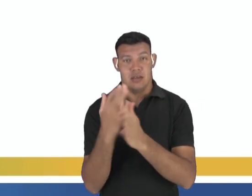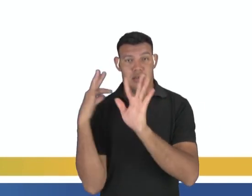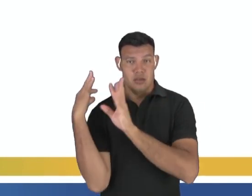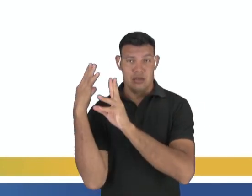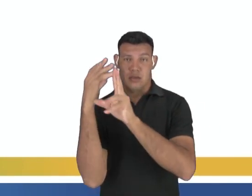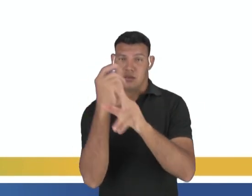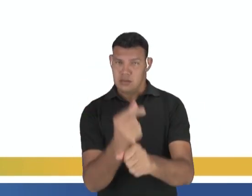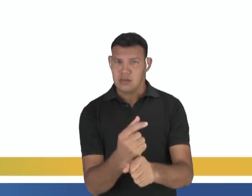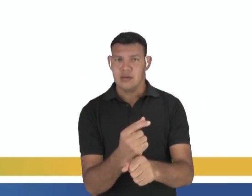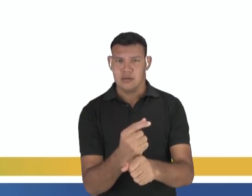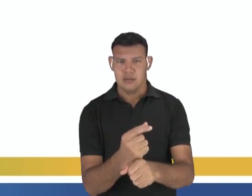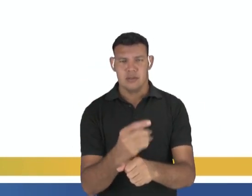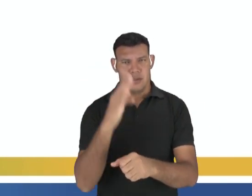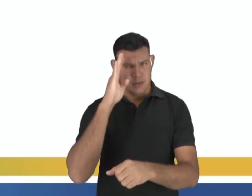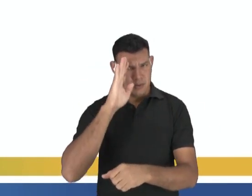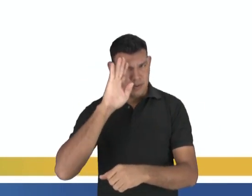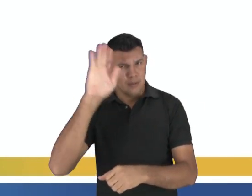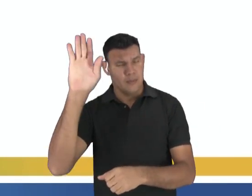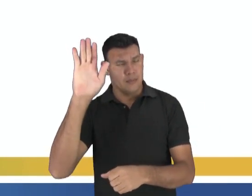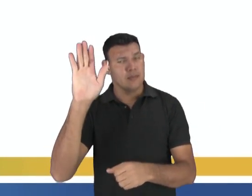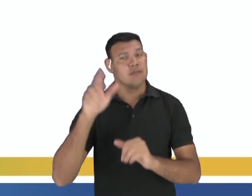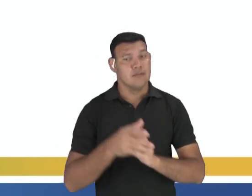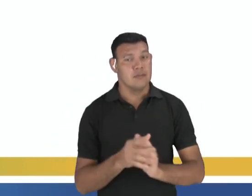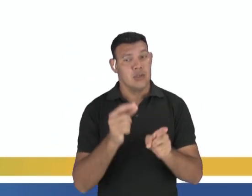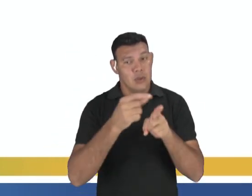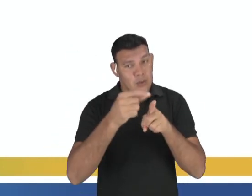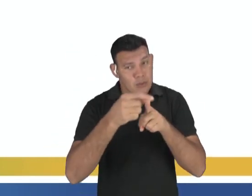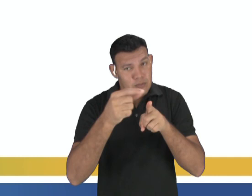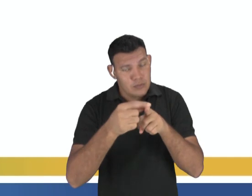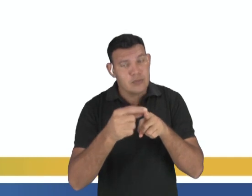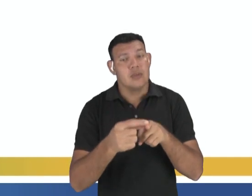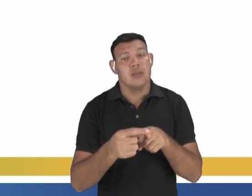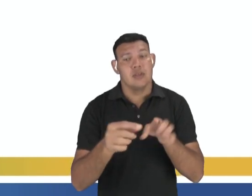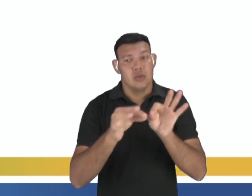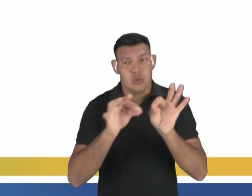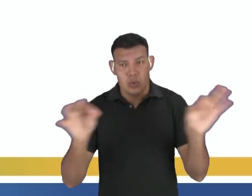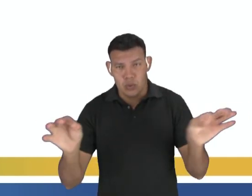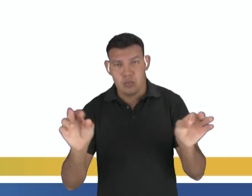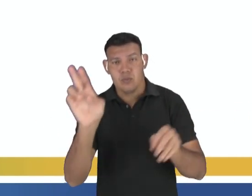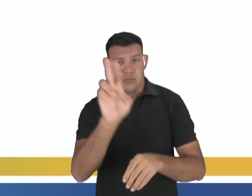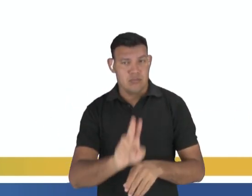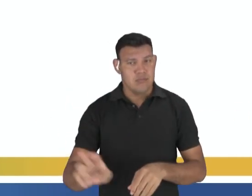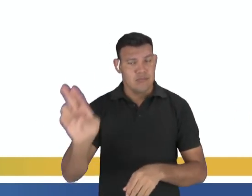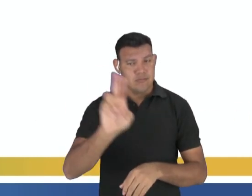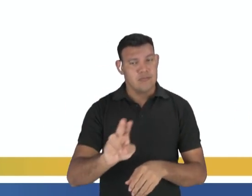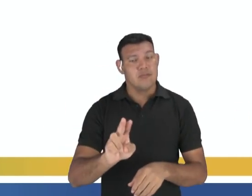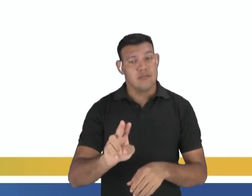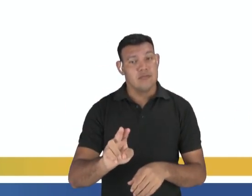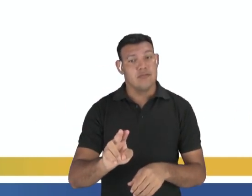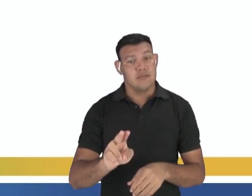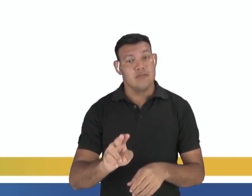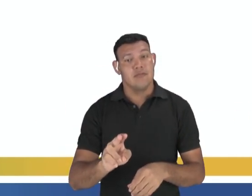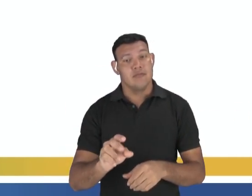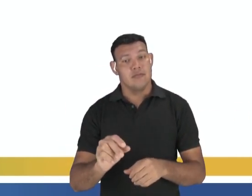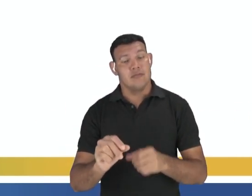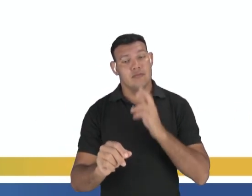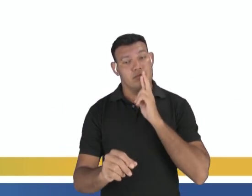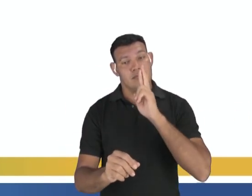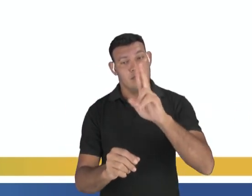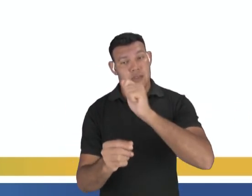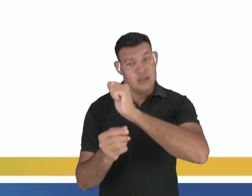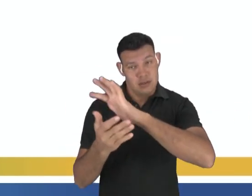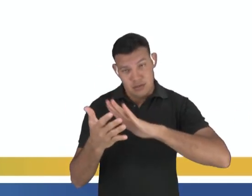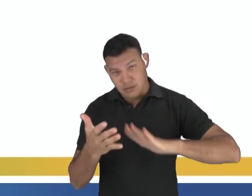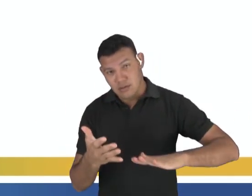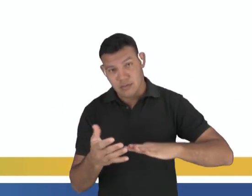é só em nossa aula nós retomamos as principais unidades de medida de comprimento mais usuais através da